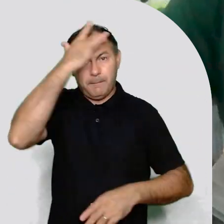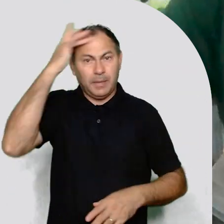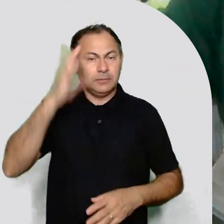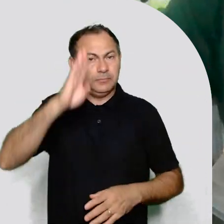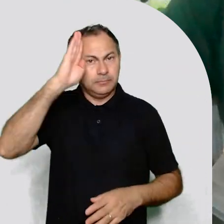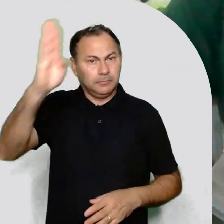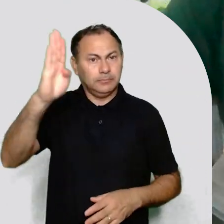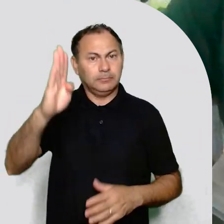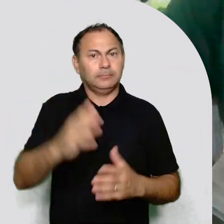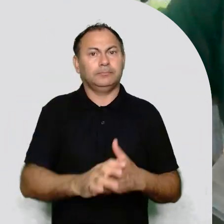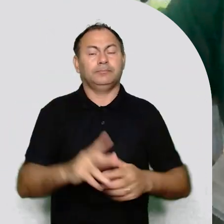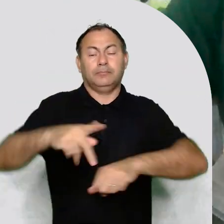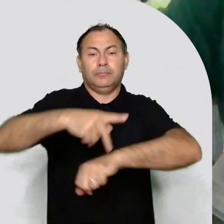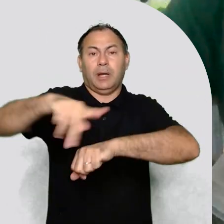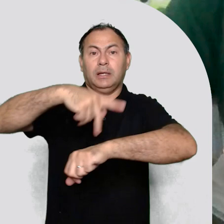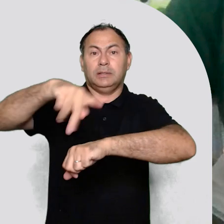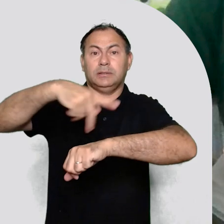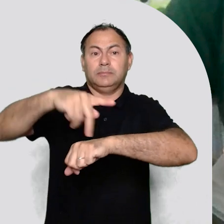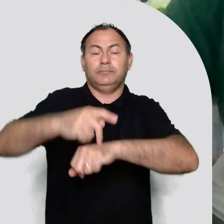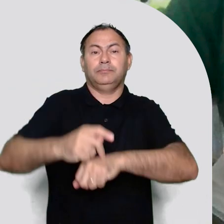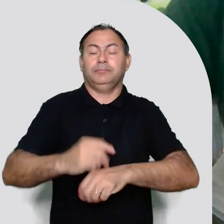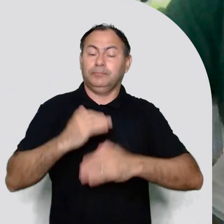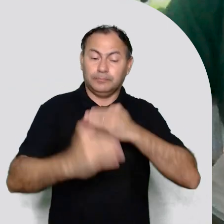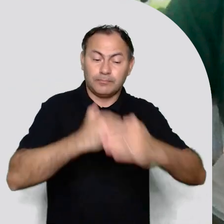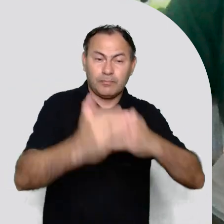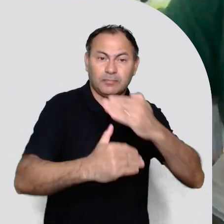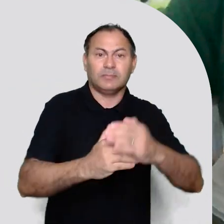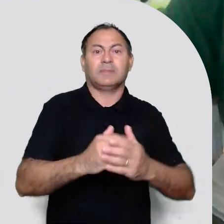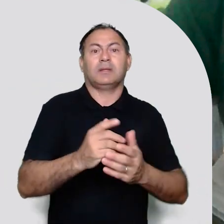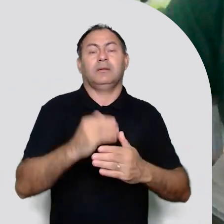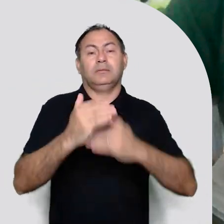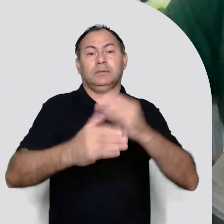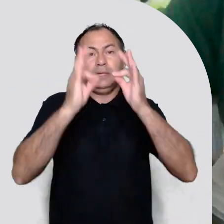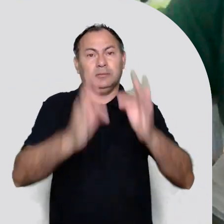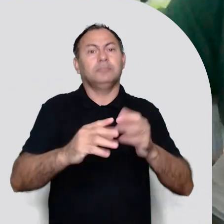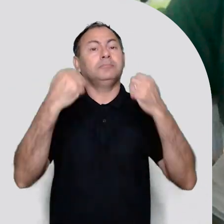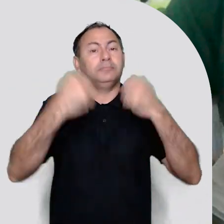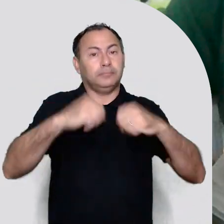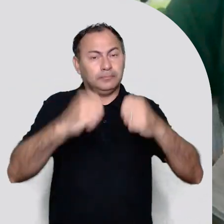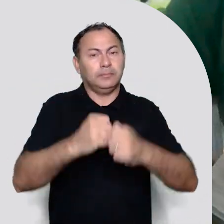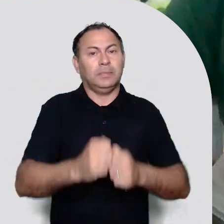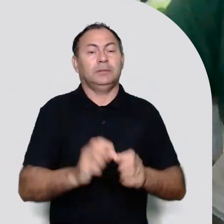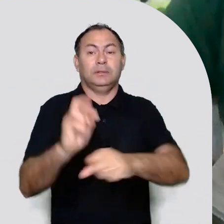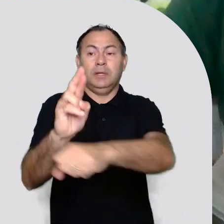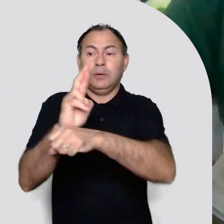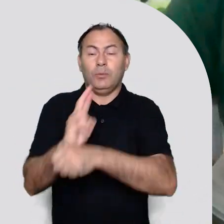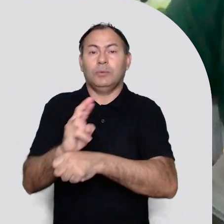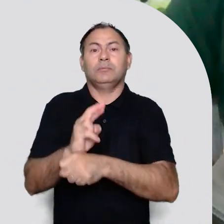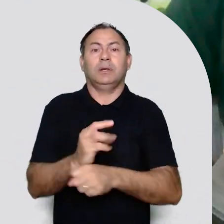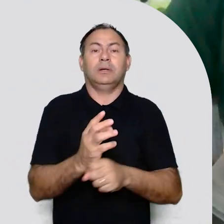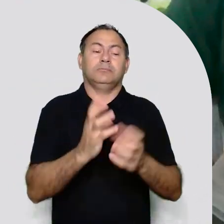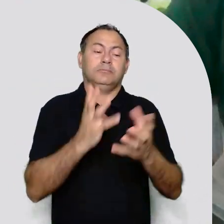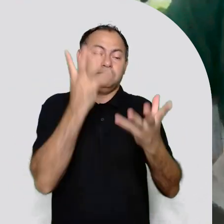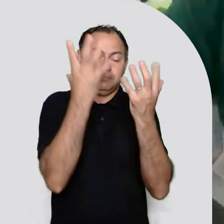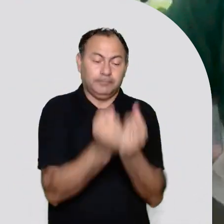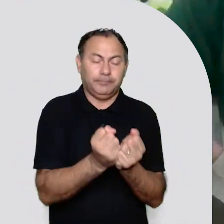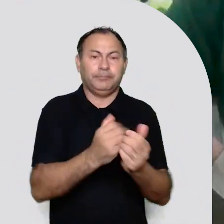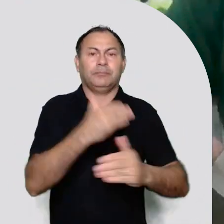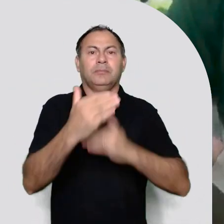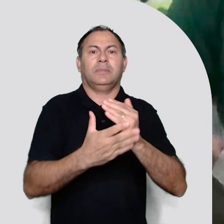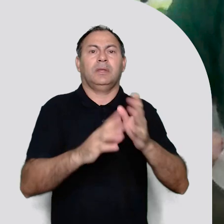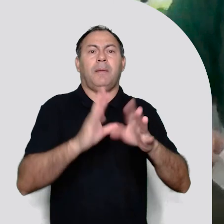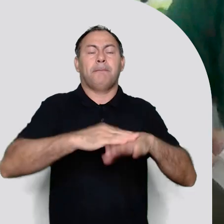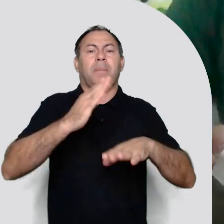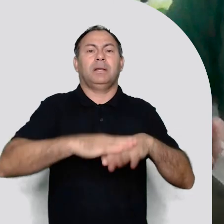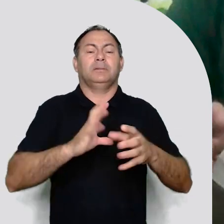pessoas, principalmente dos países em desenvolvimento, subdesenvolvidos, e precisam desses recursos para superar os problemas